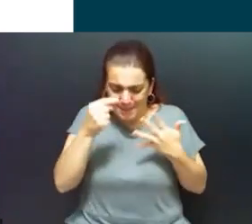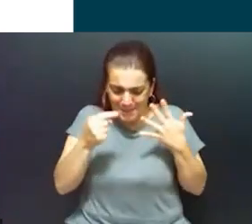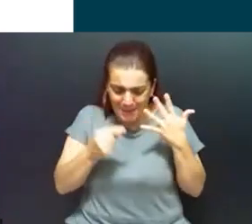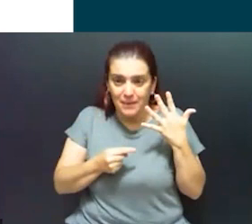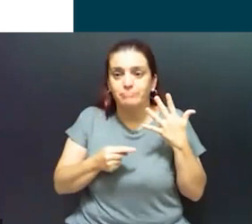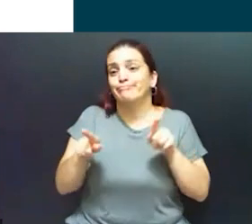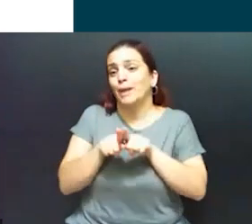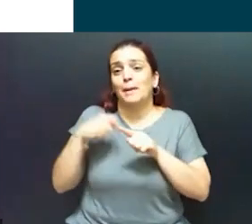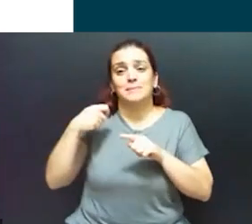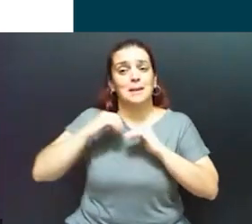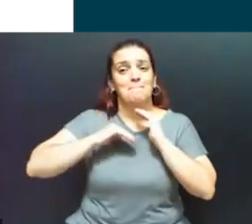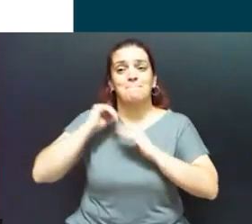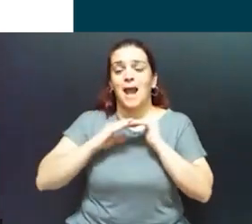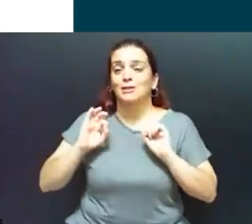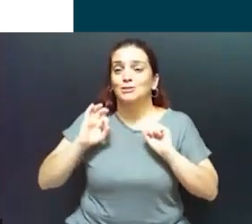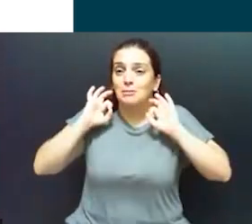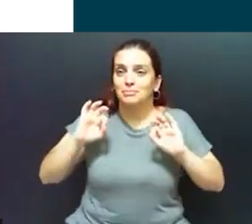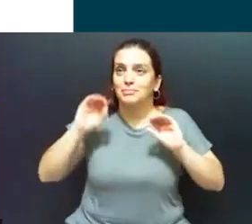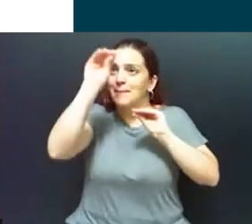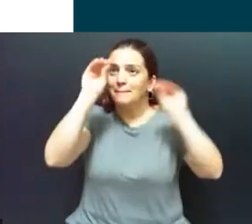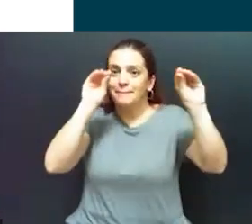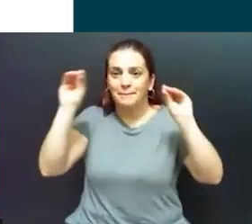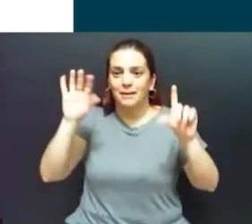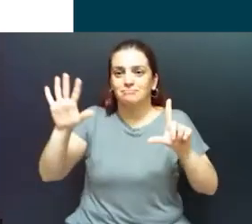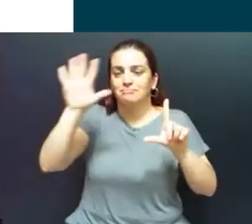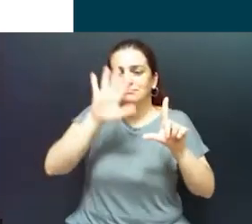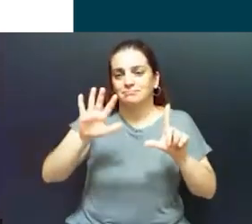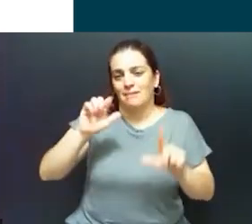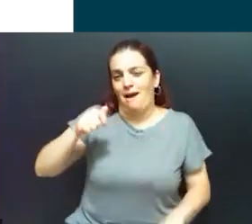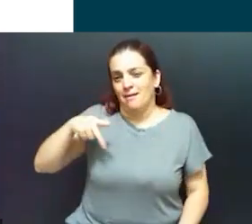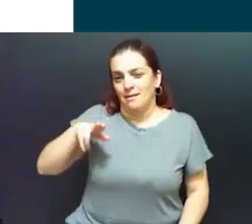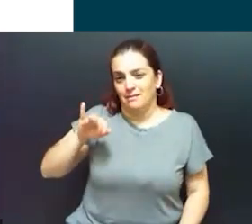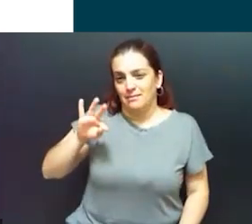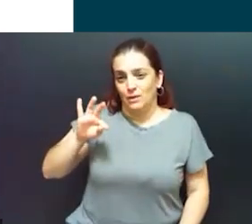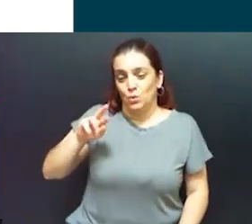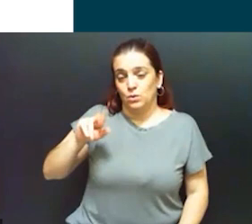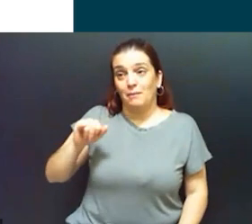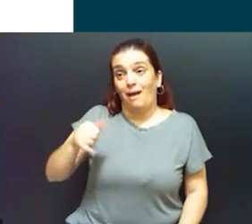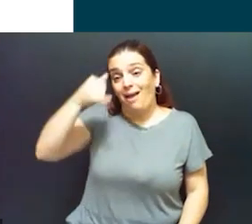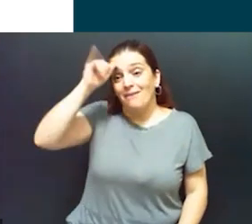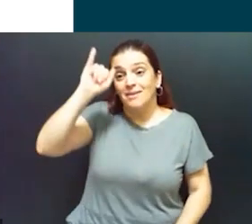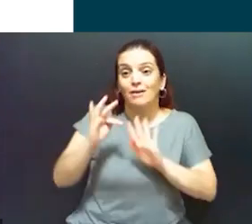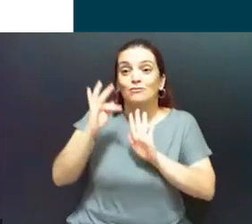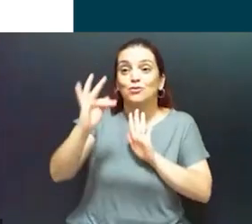arquitetura, para garantir que o produto não gere débitos técnicos que impeçam inovações futuras.